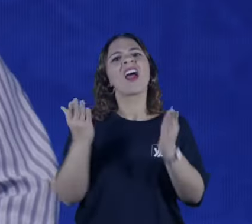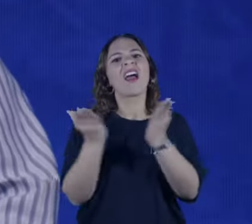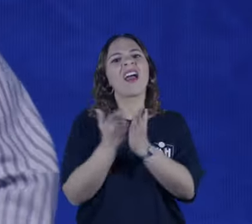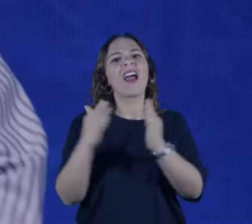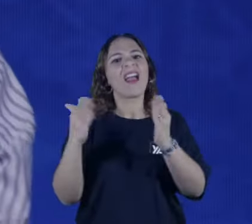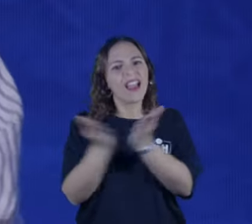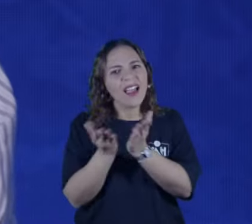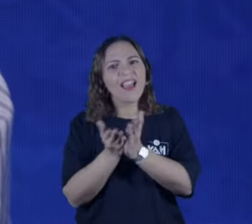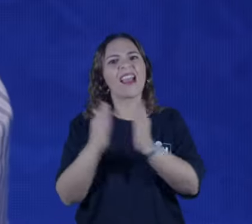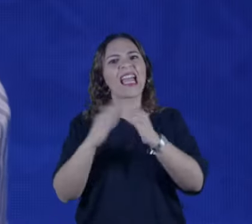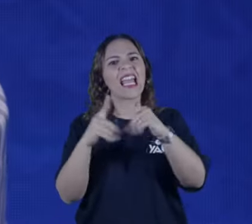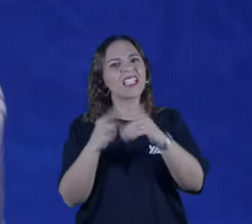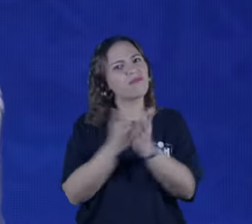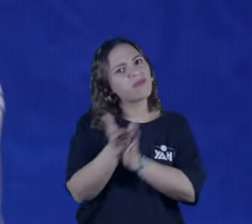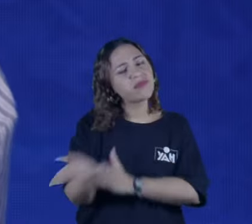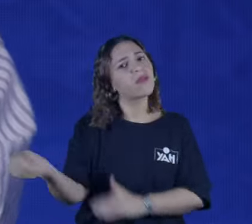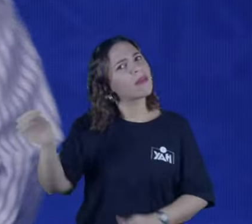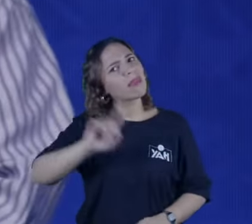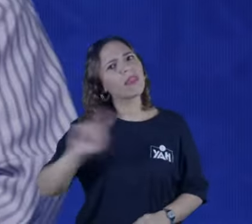igreja.